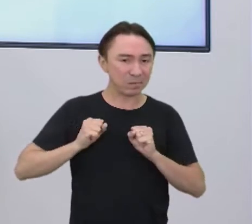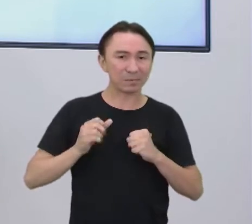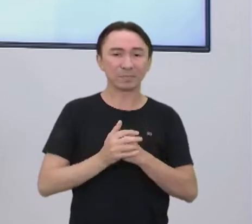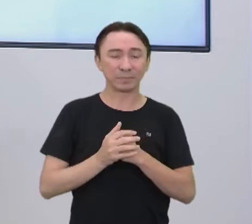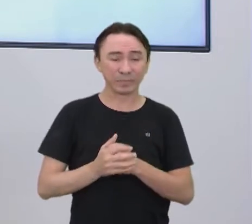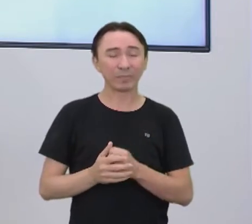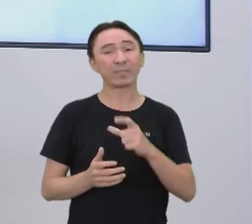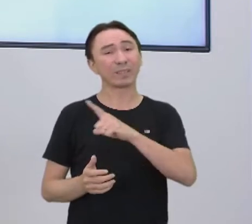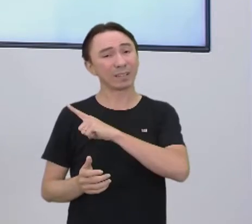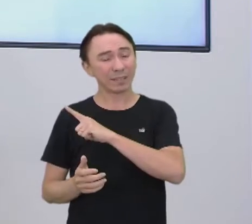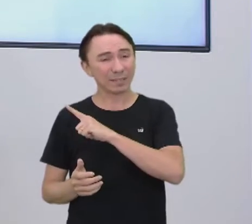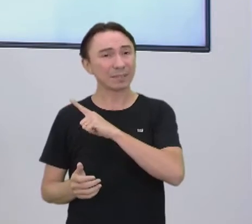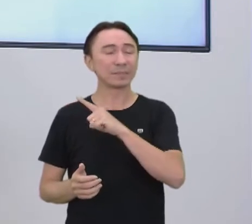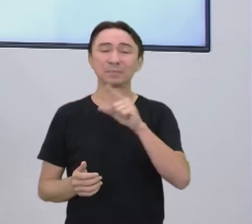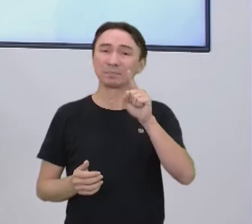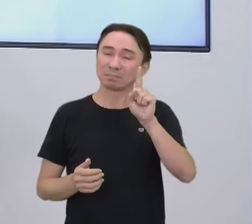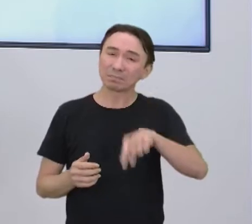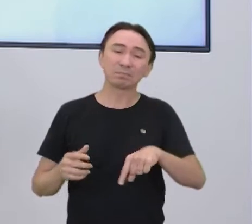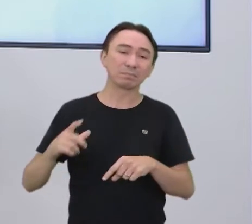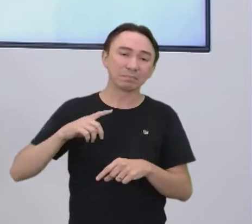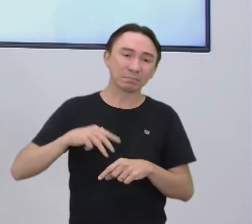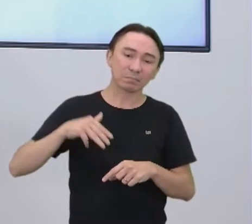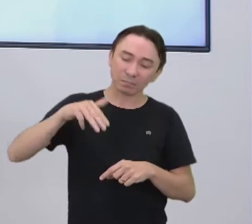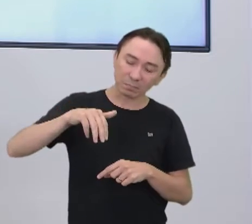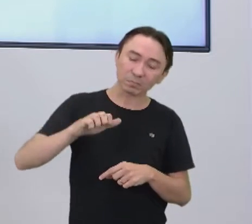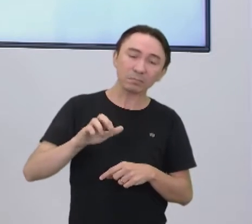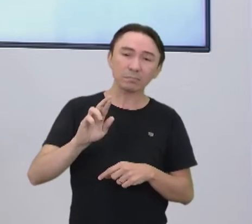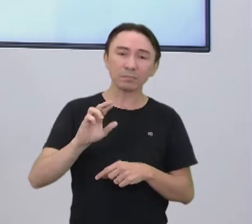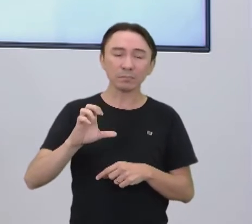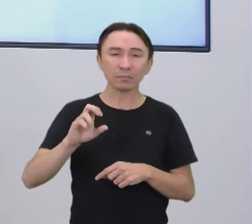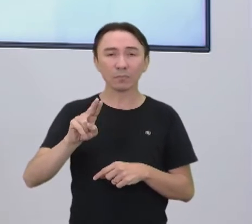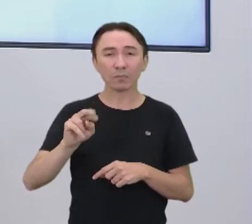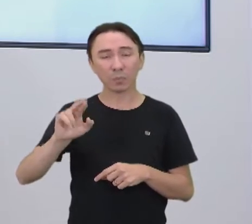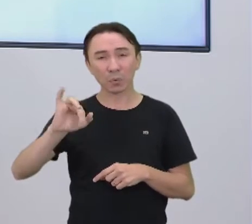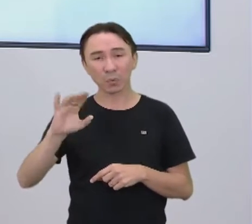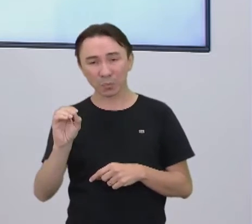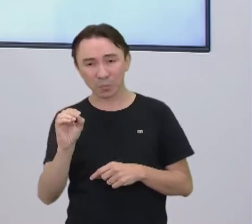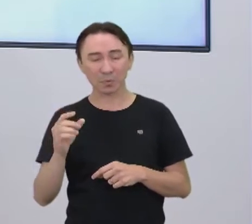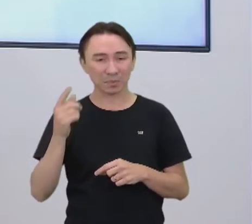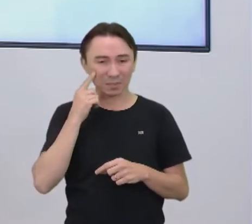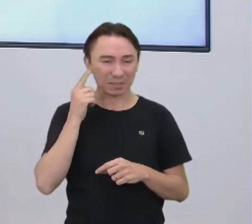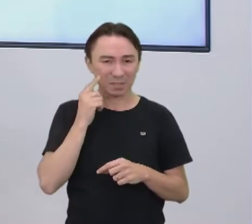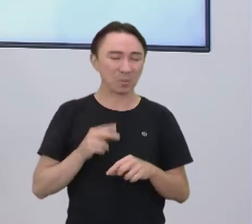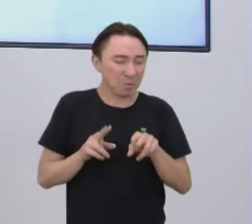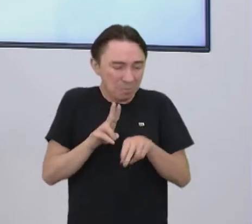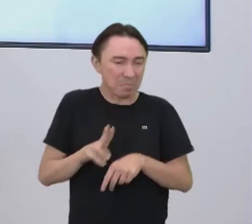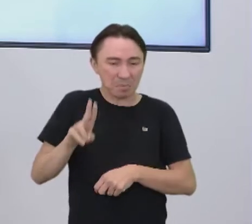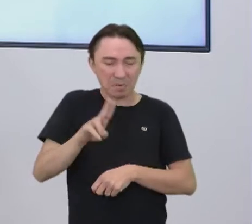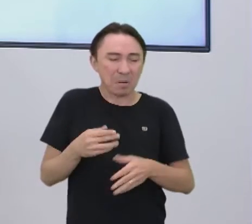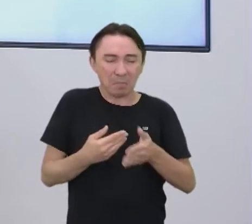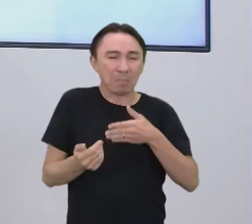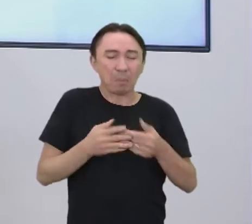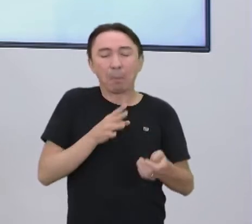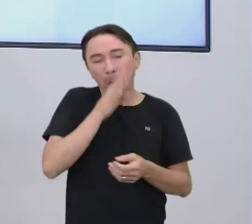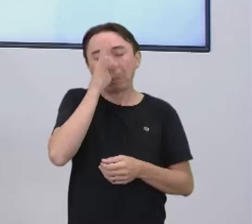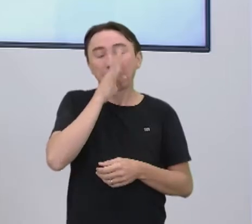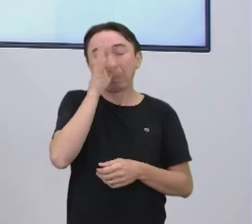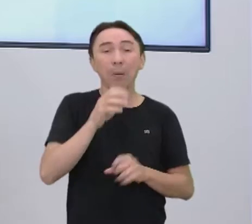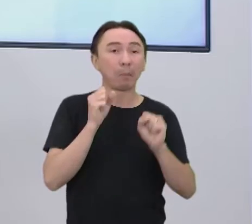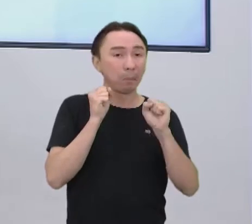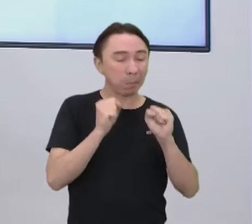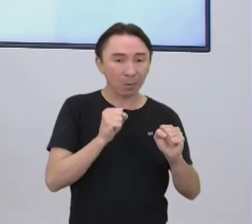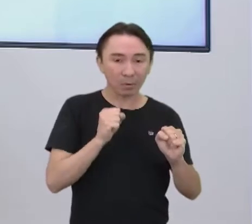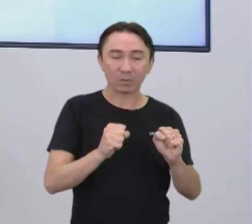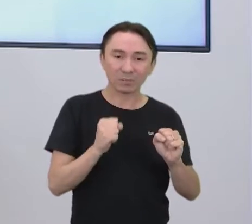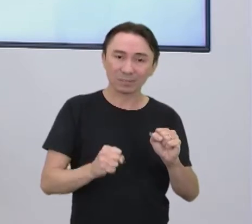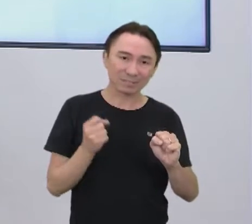como vários materiais que são, vamos dizer assim, se você usa sem cuidado nenhum, podem causar problemas de saúde. O